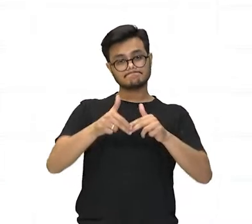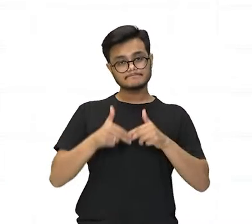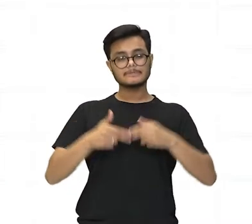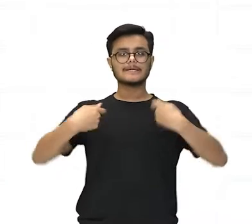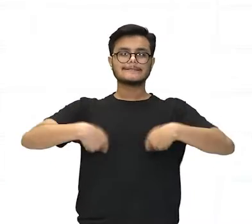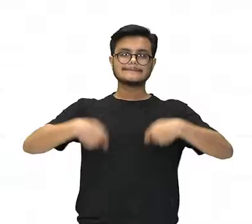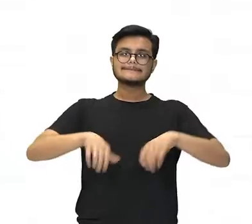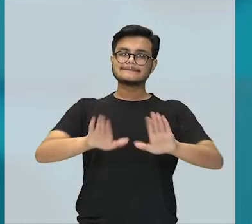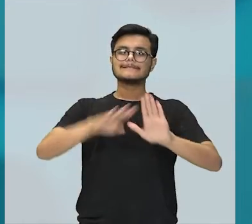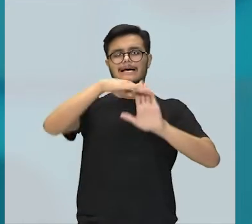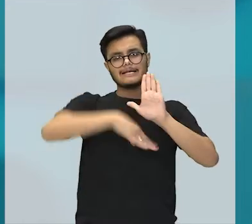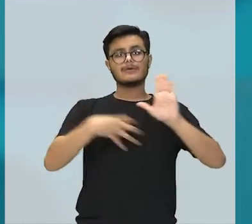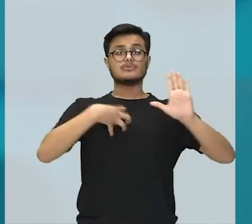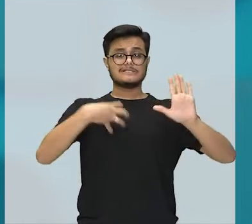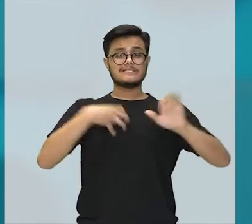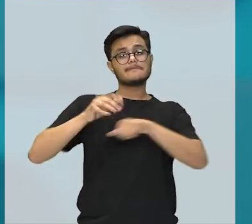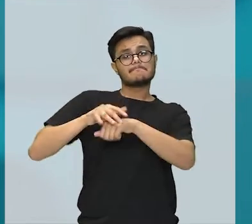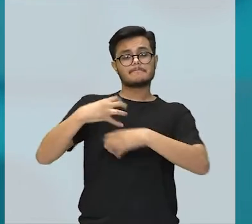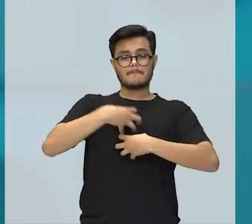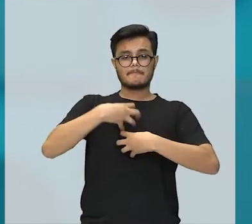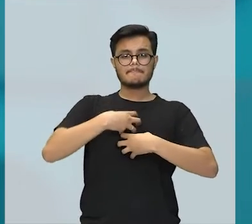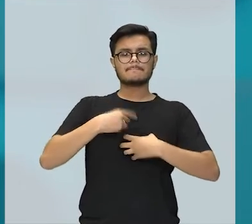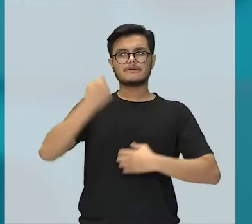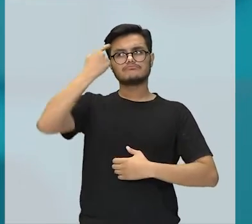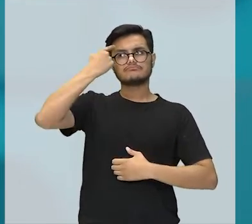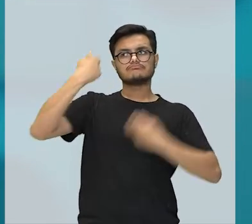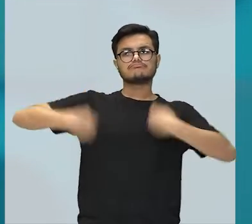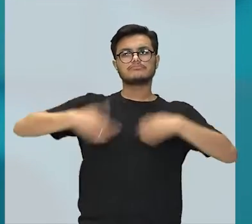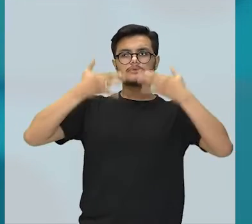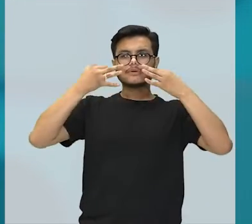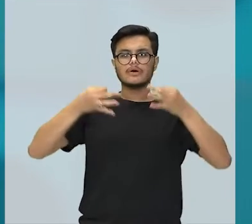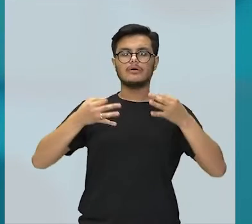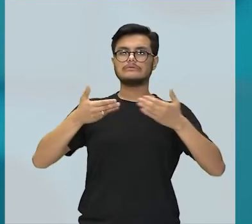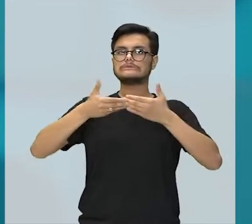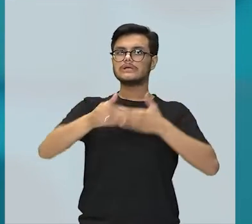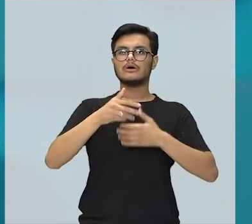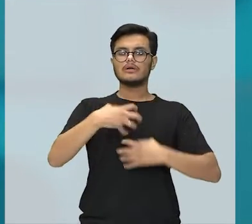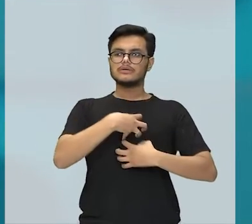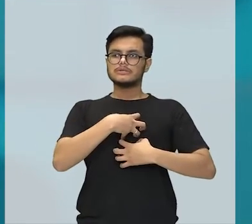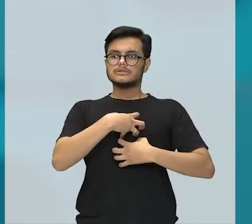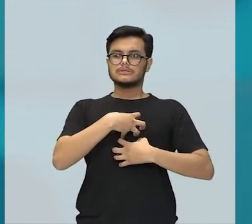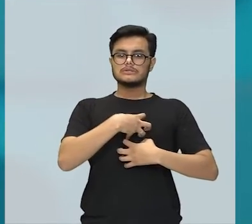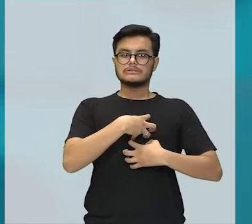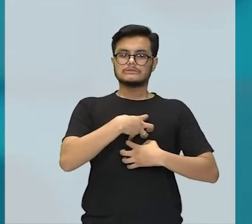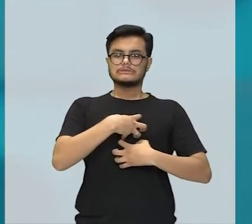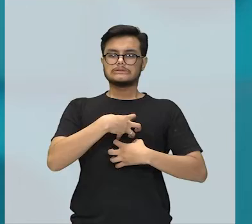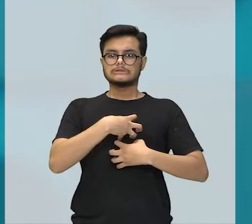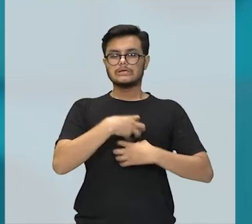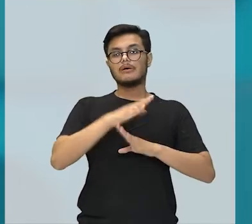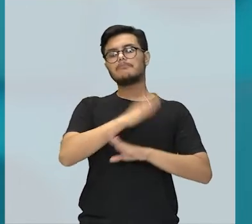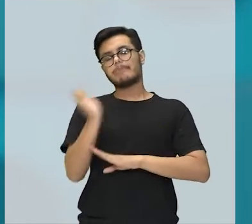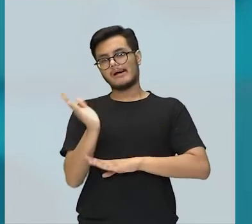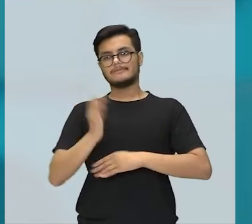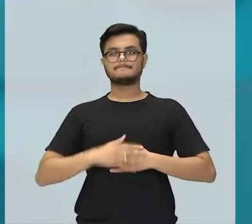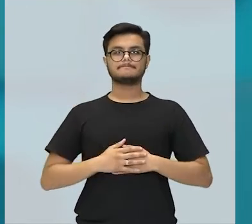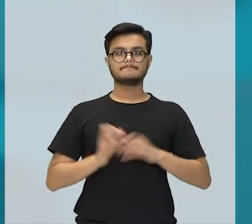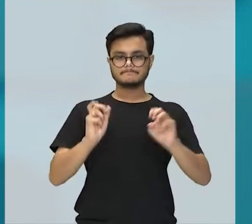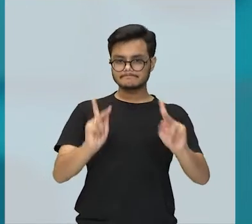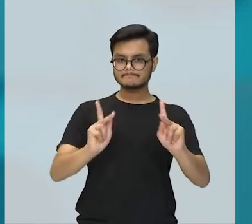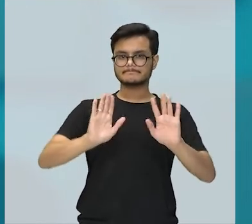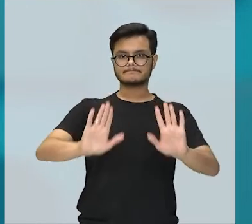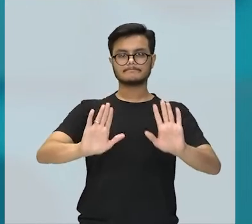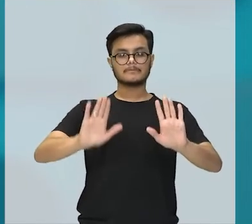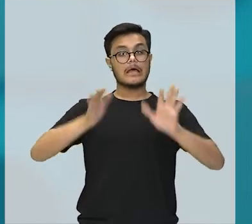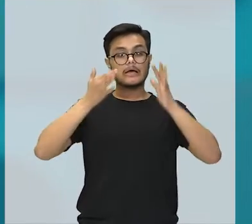esses aí são alguns sintomas que a gente já pode, prestar atenção. Se eu sentir isso, talvez logo em seguida eu desmaie. E